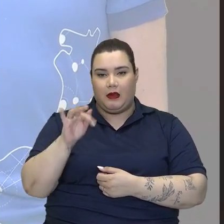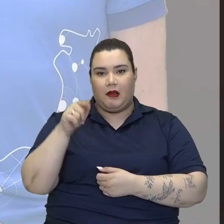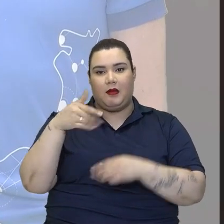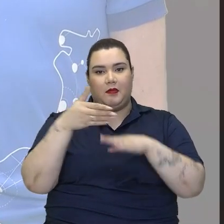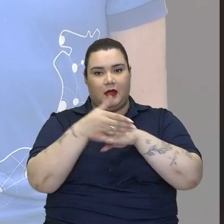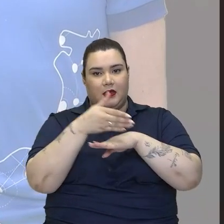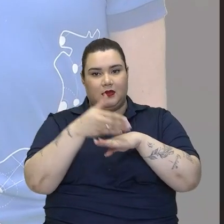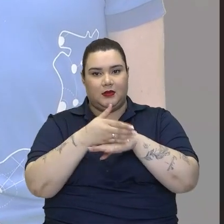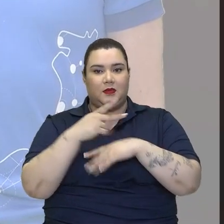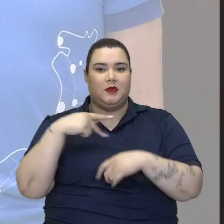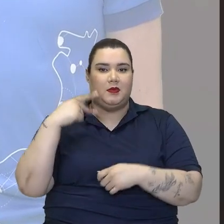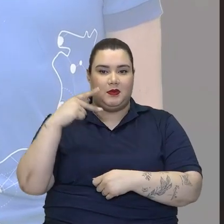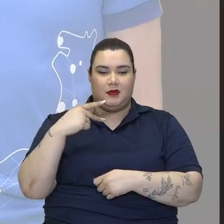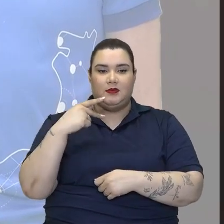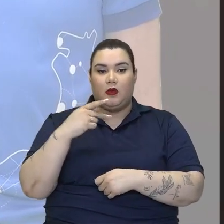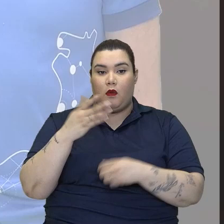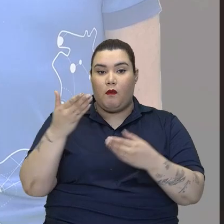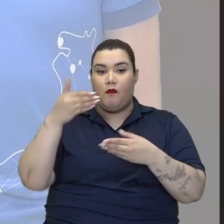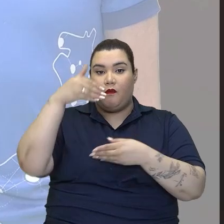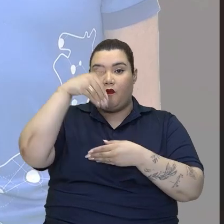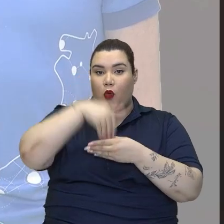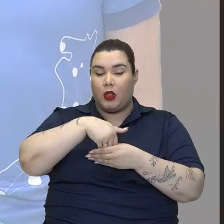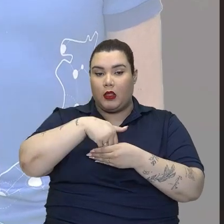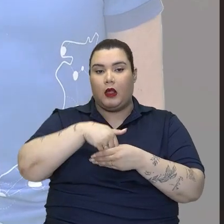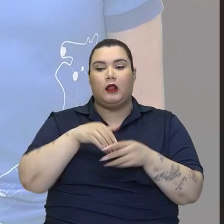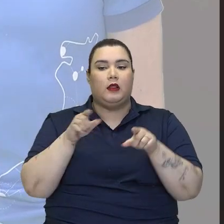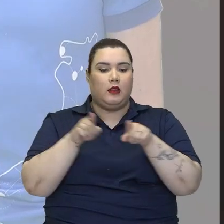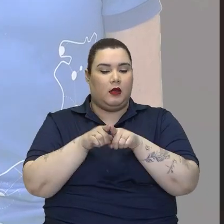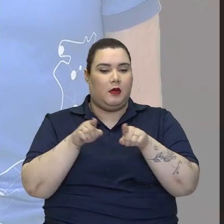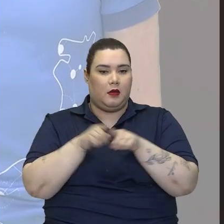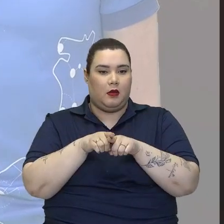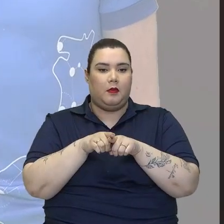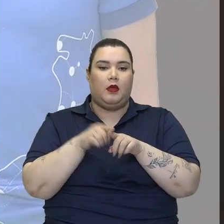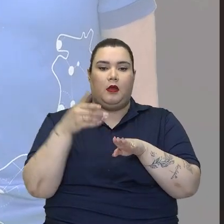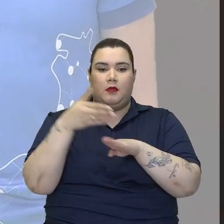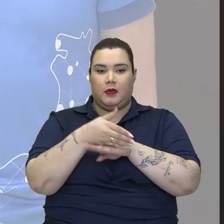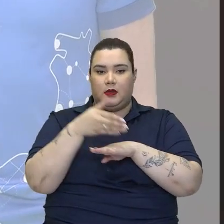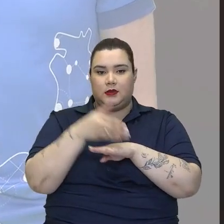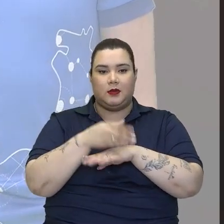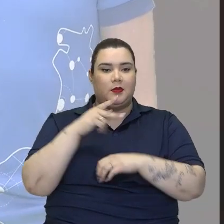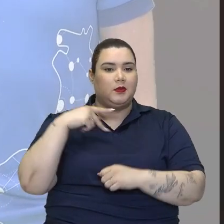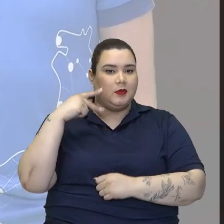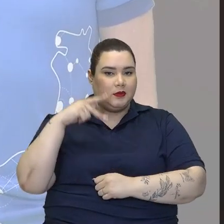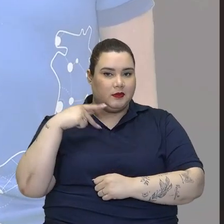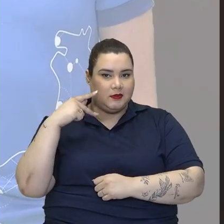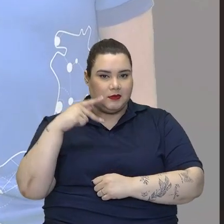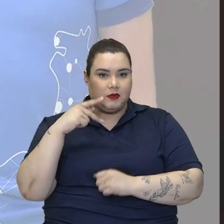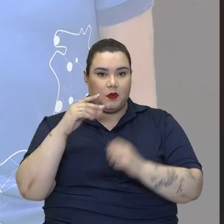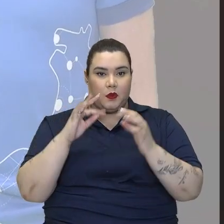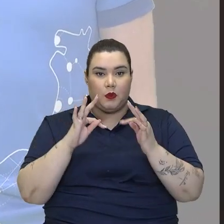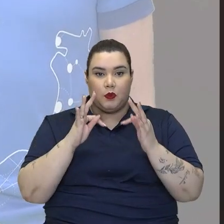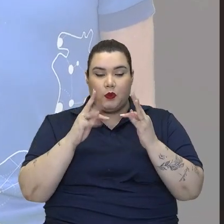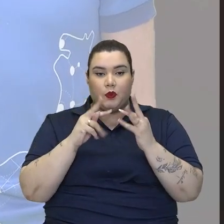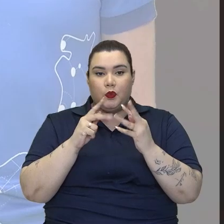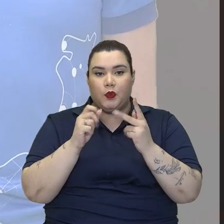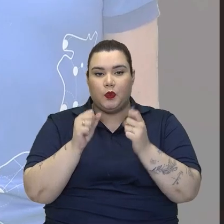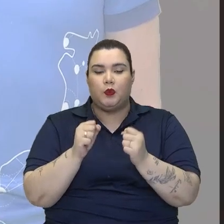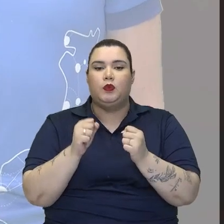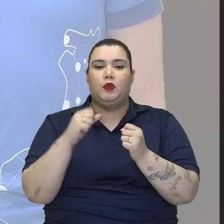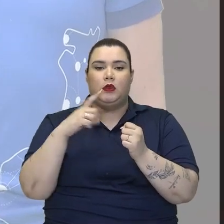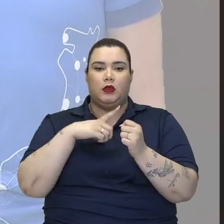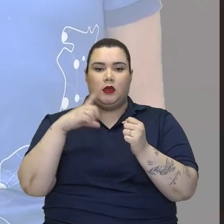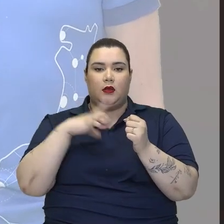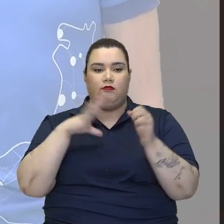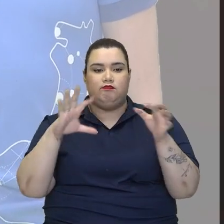política. Votar, como já dissemos, também é participação política. Tudo isso aí está